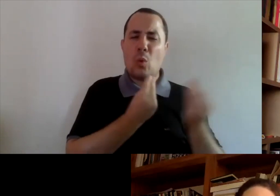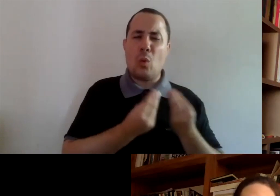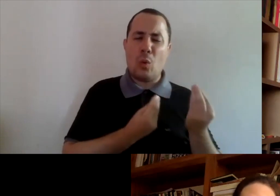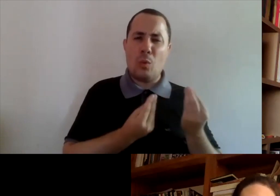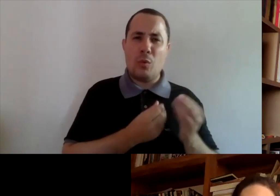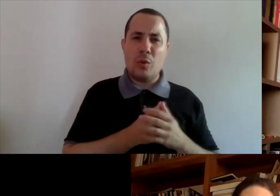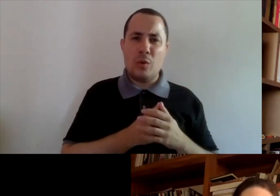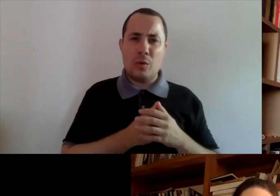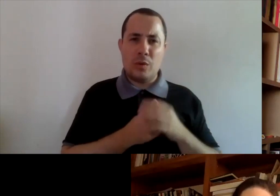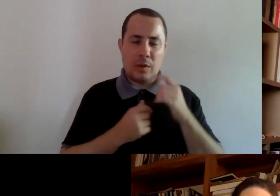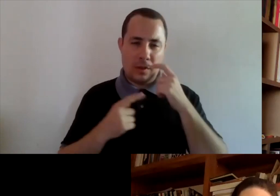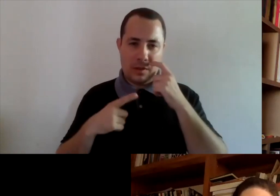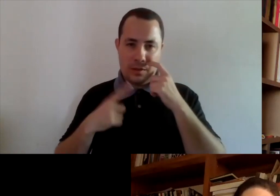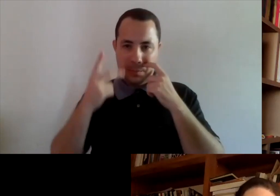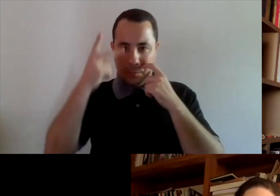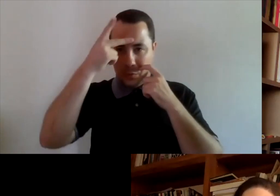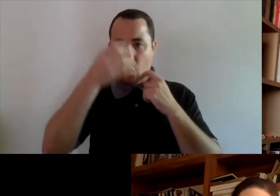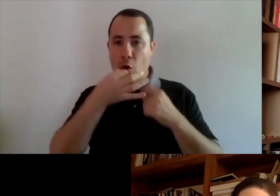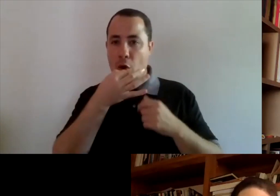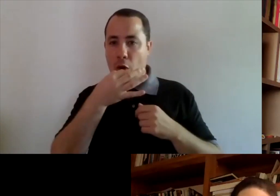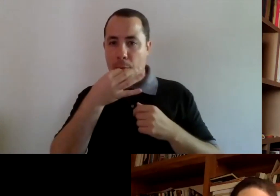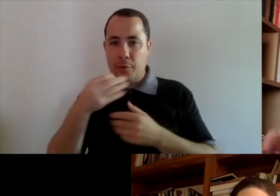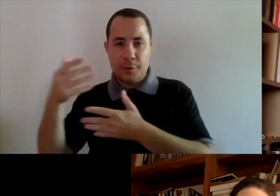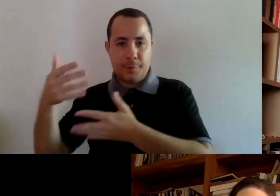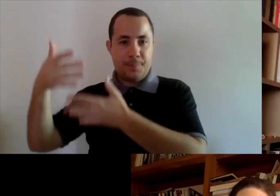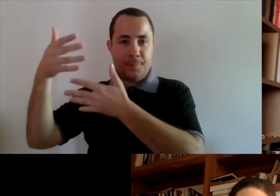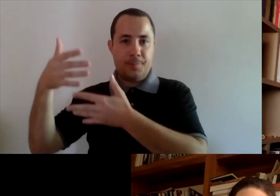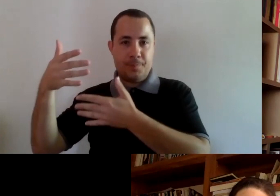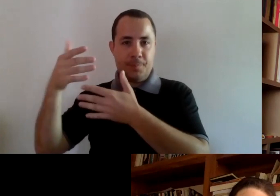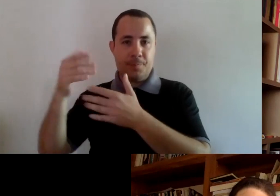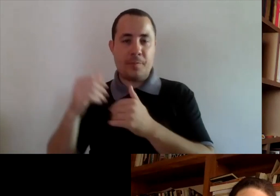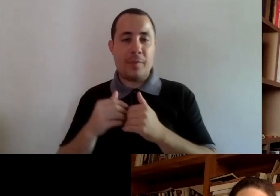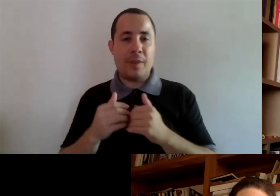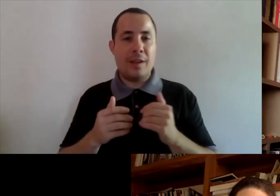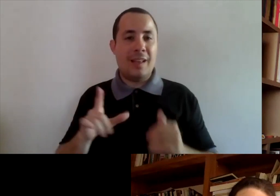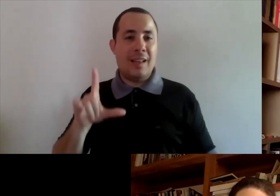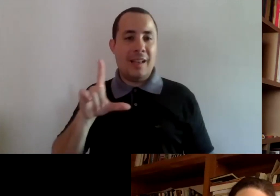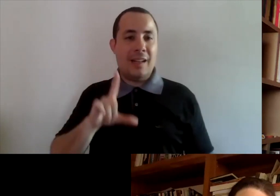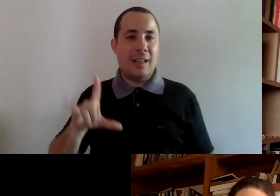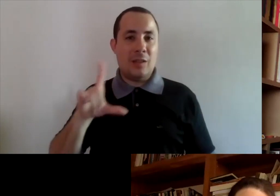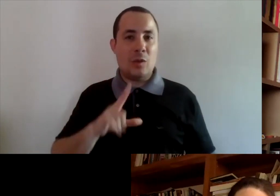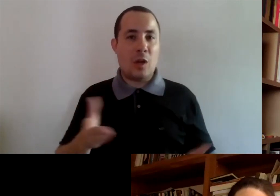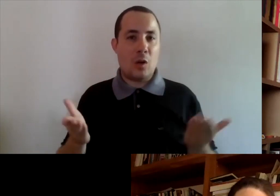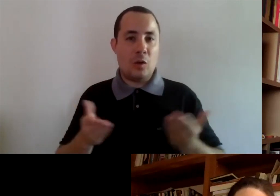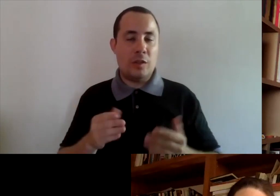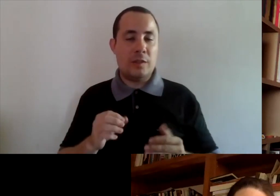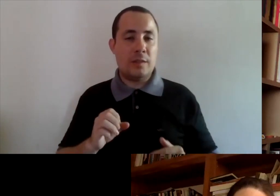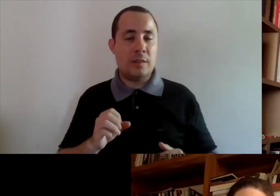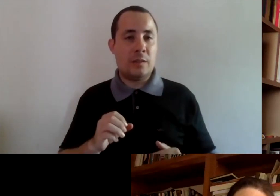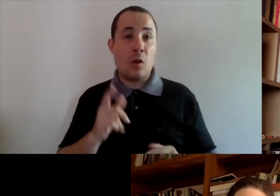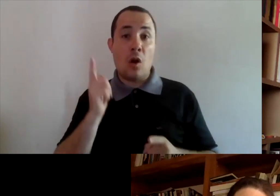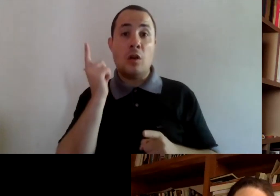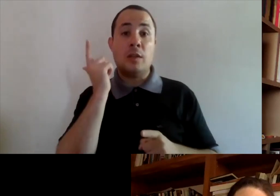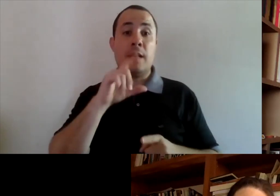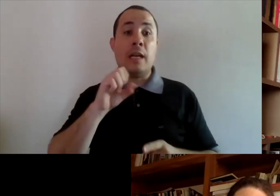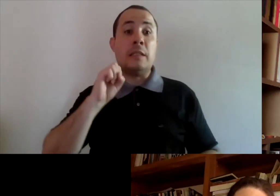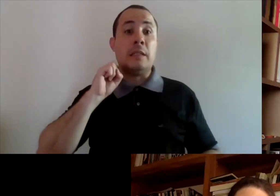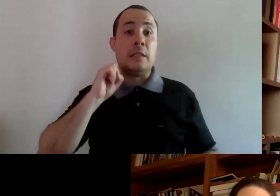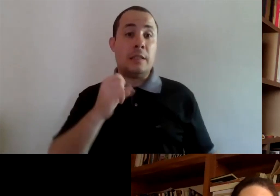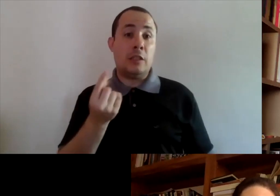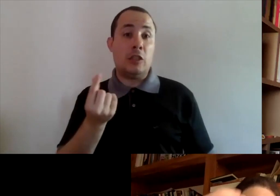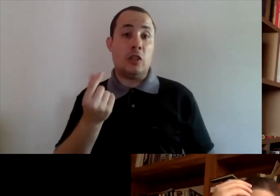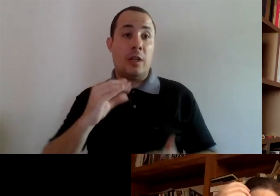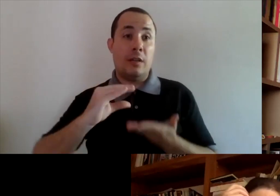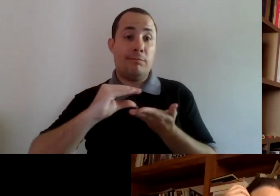alguém fez um comentário aqui, né? A literatura contemporânea só chega se houver doação, a Sandra colocou, né? E é